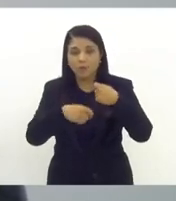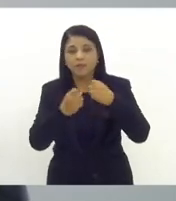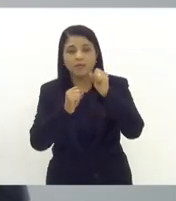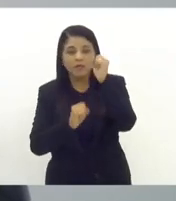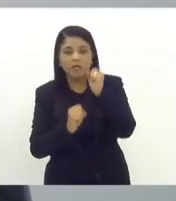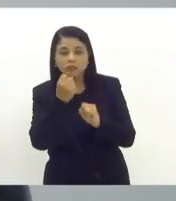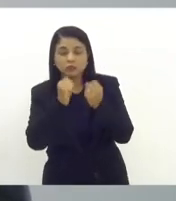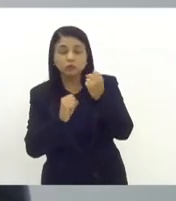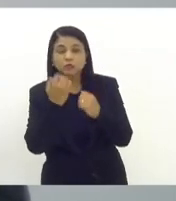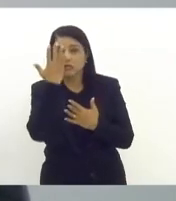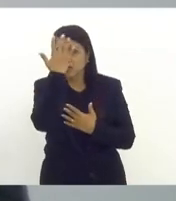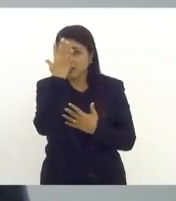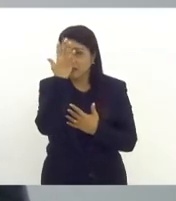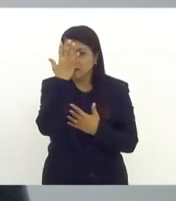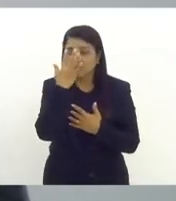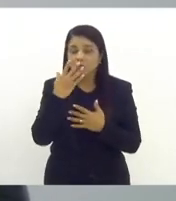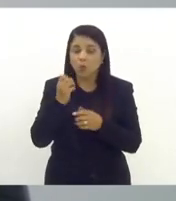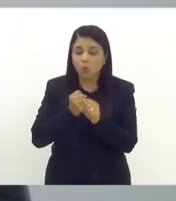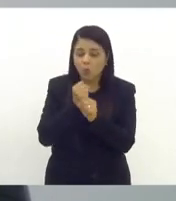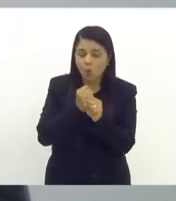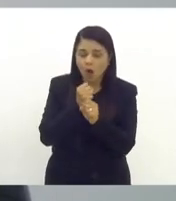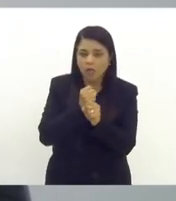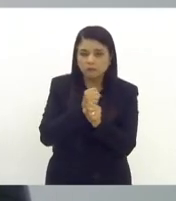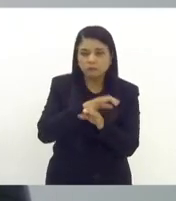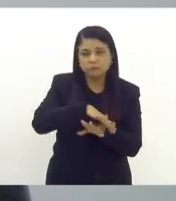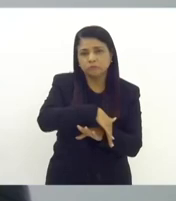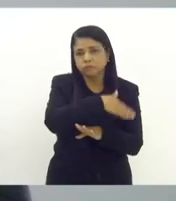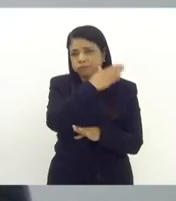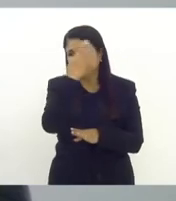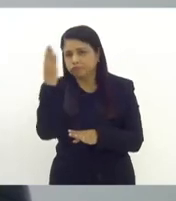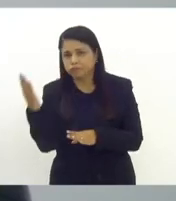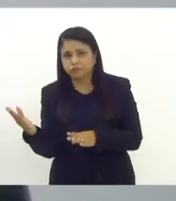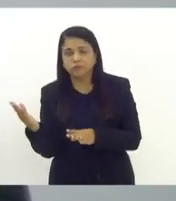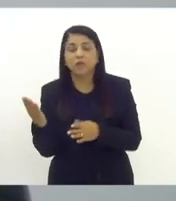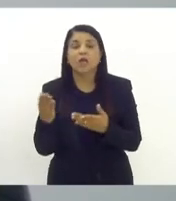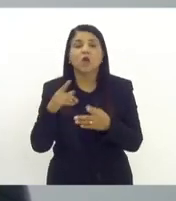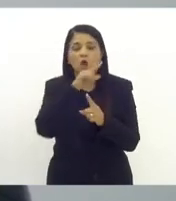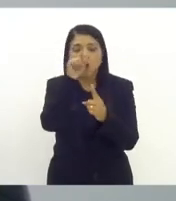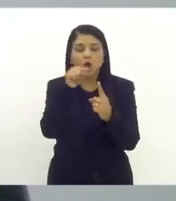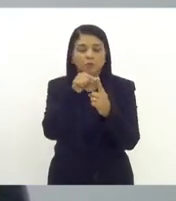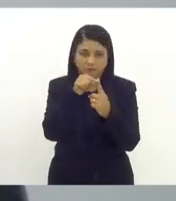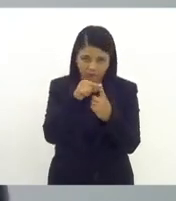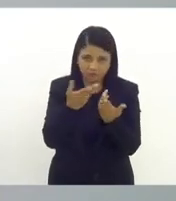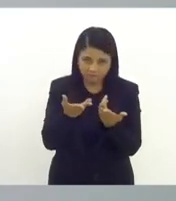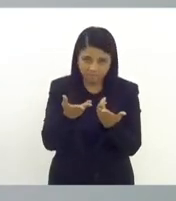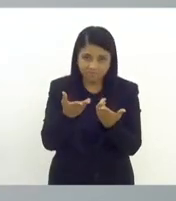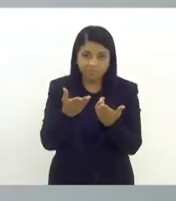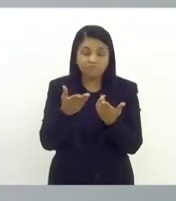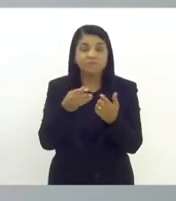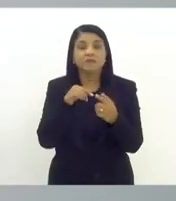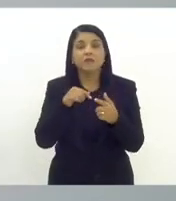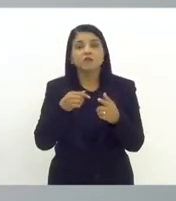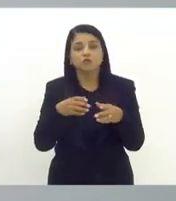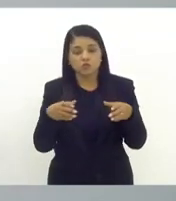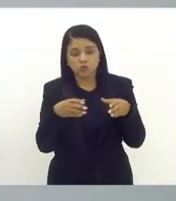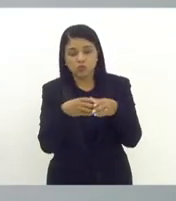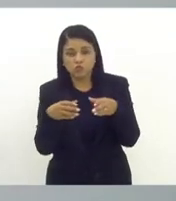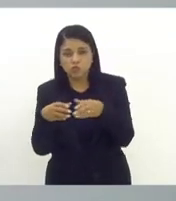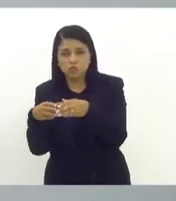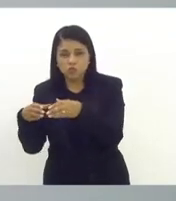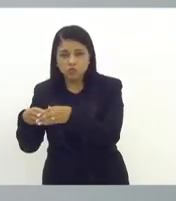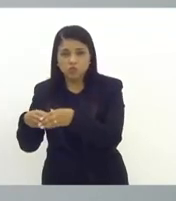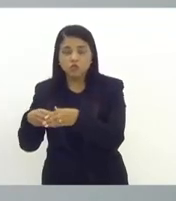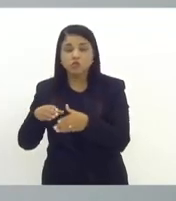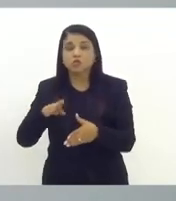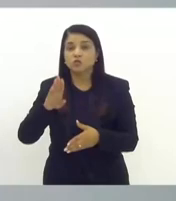carnavalescona inteiro Então essa é o nosso maior objetivo e fazer que com que os blocos de rua estejam